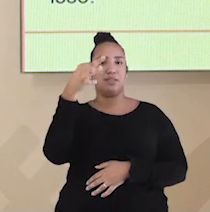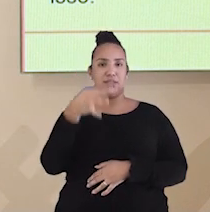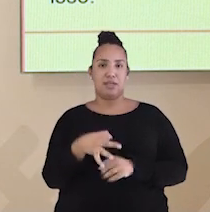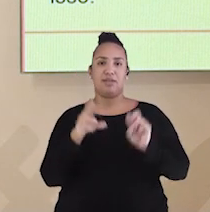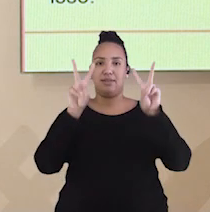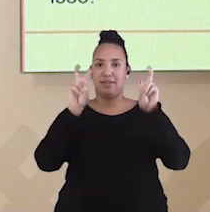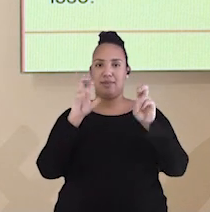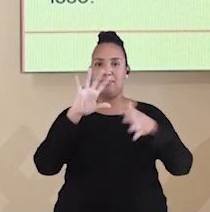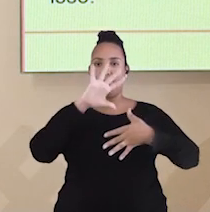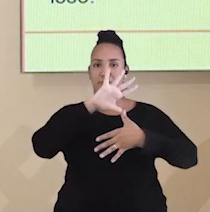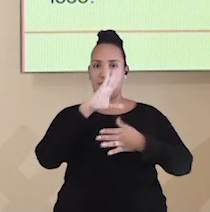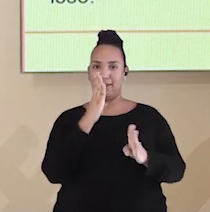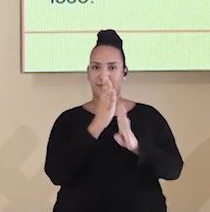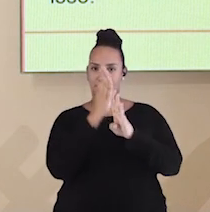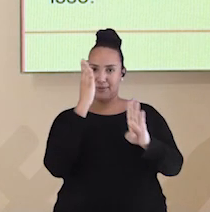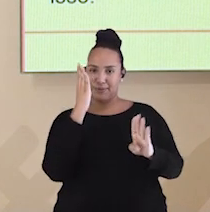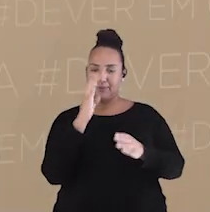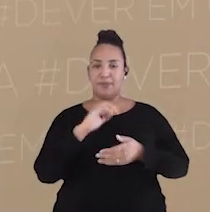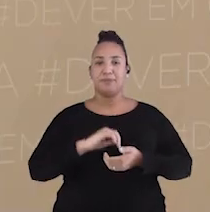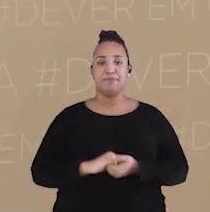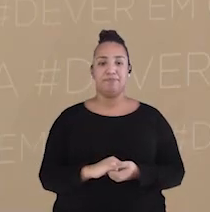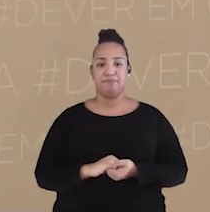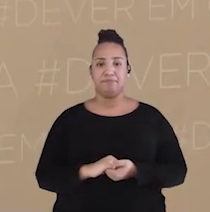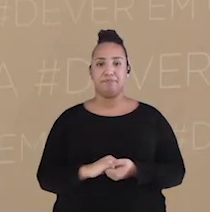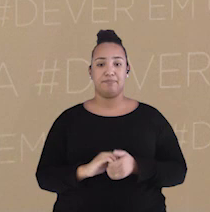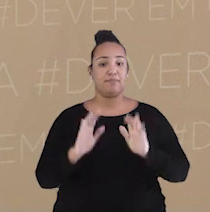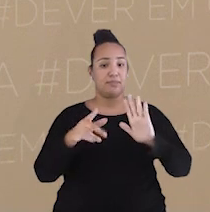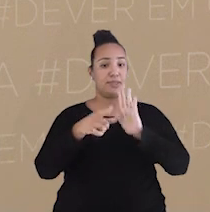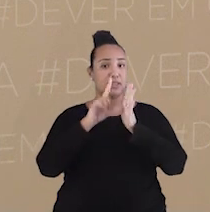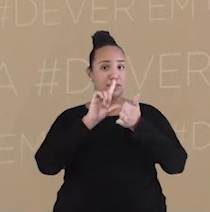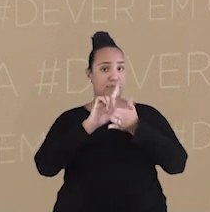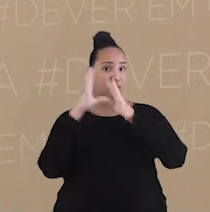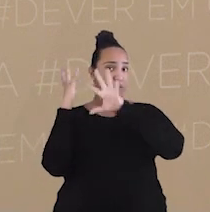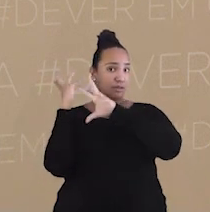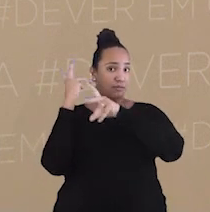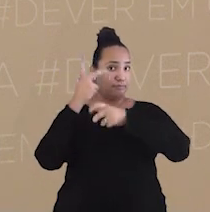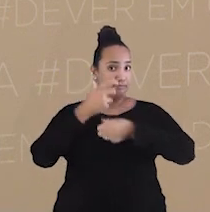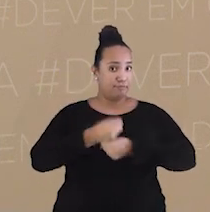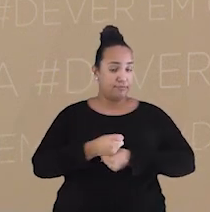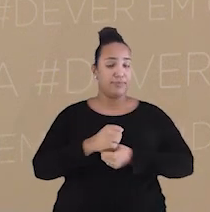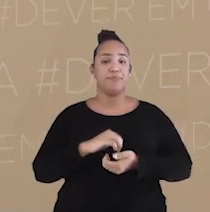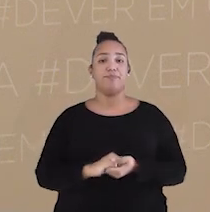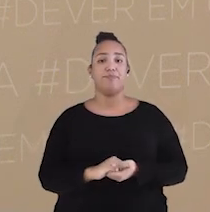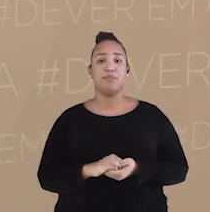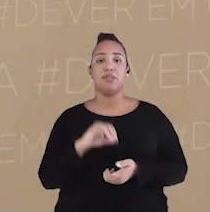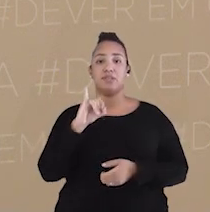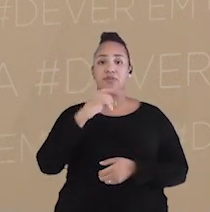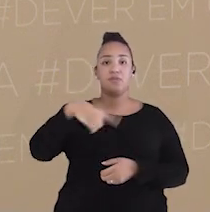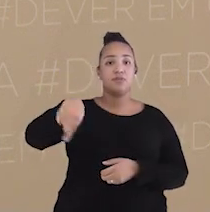assunto for a descoberta da América. Antes da gente recapitular o